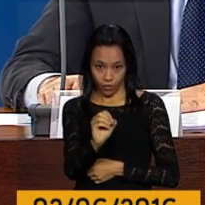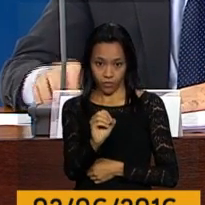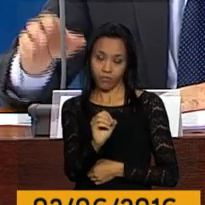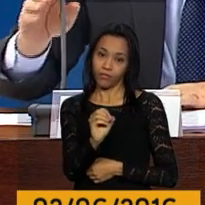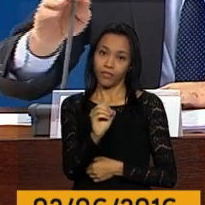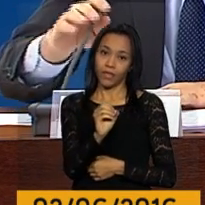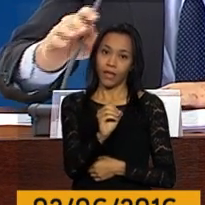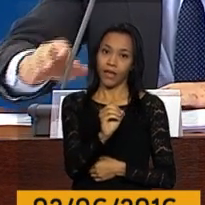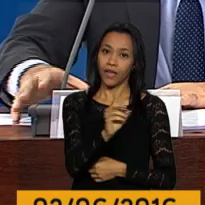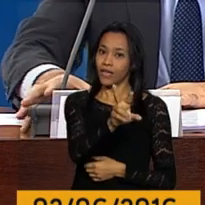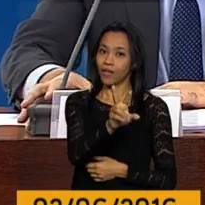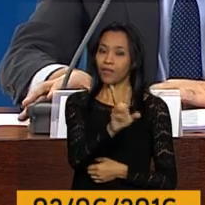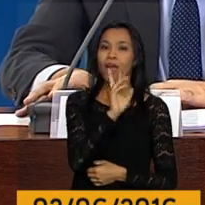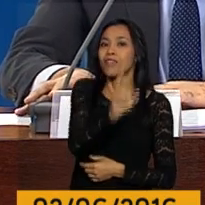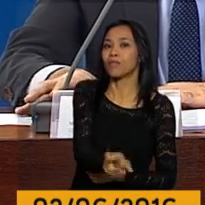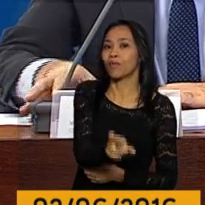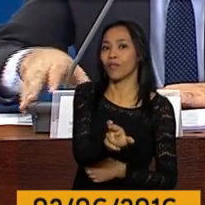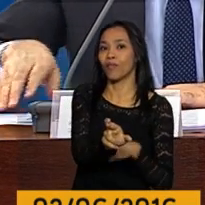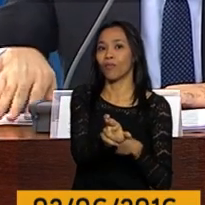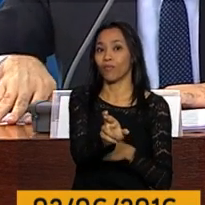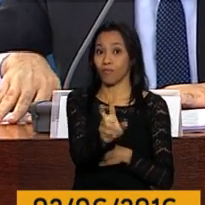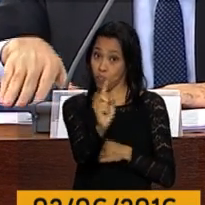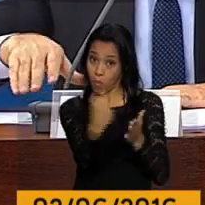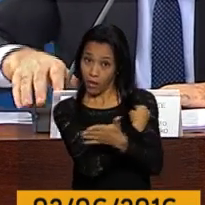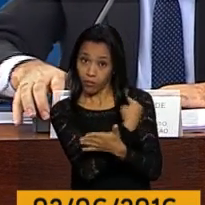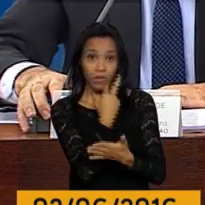ele atenda uma pergunta que ficou em aberto.